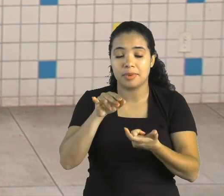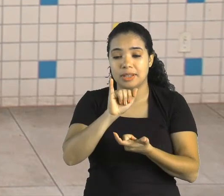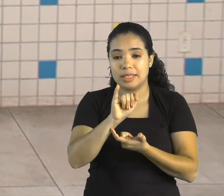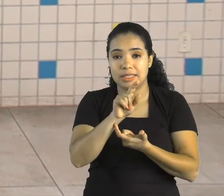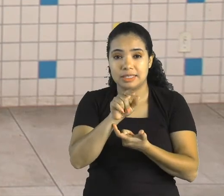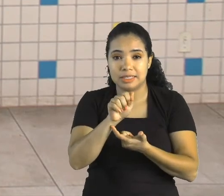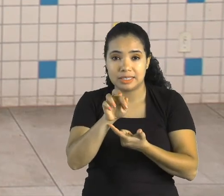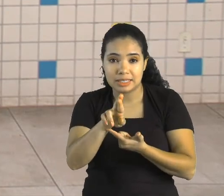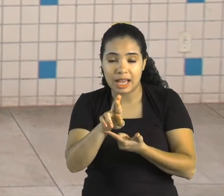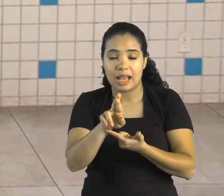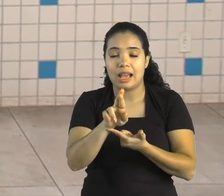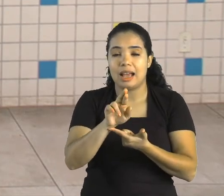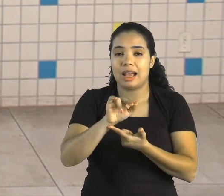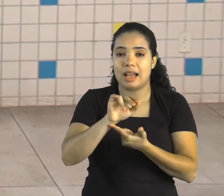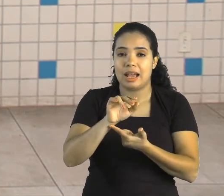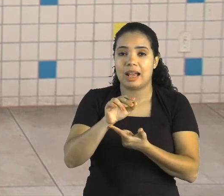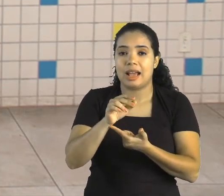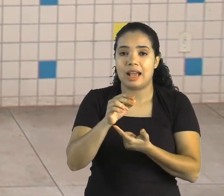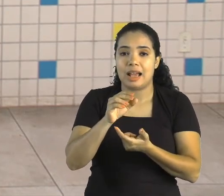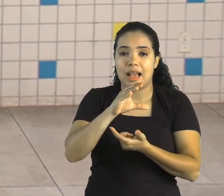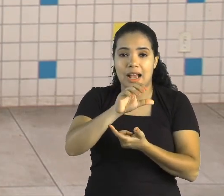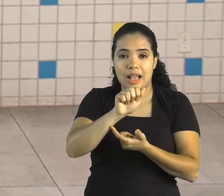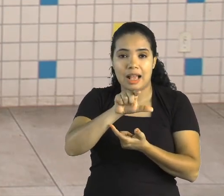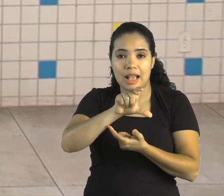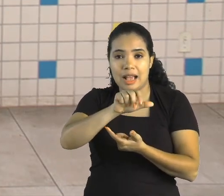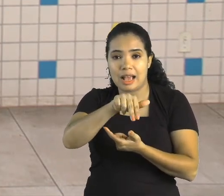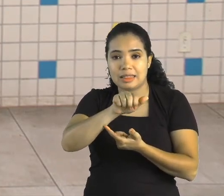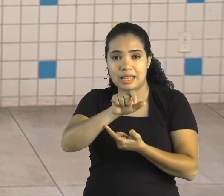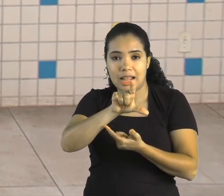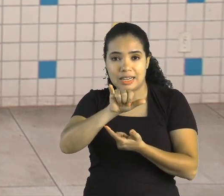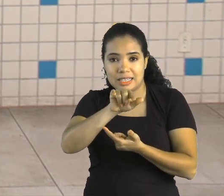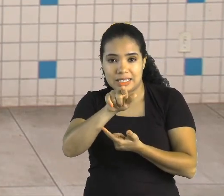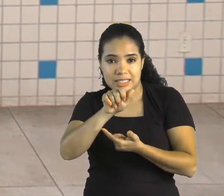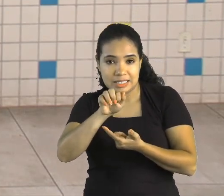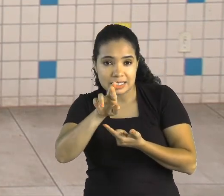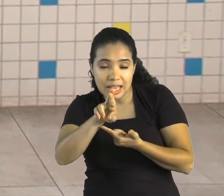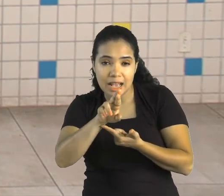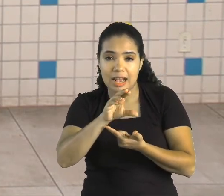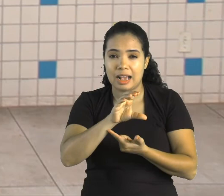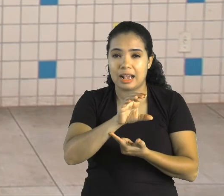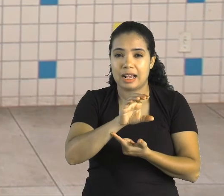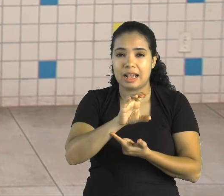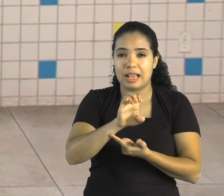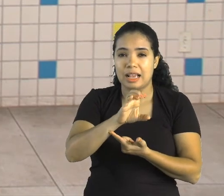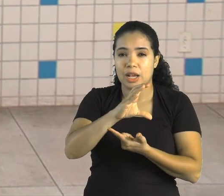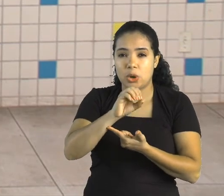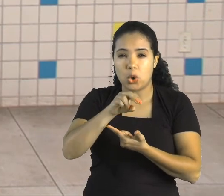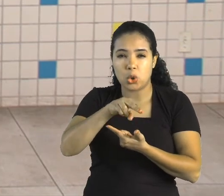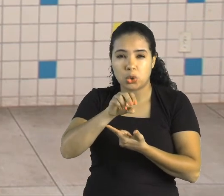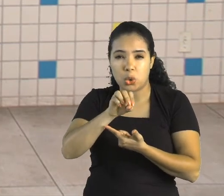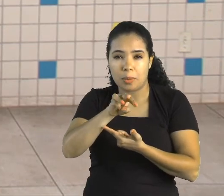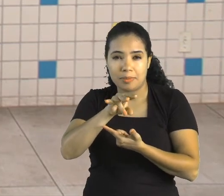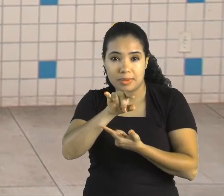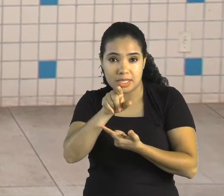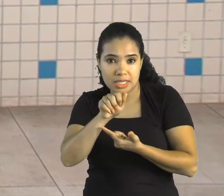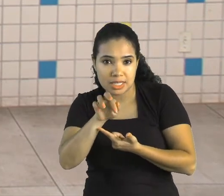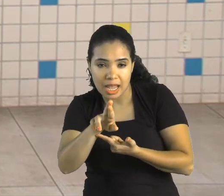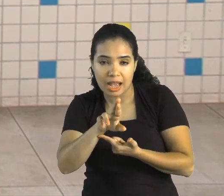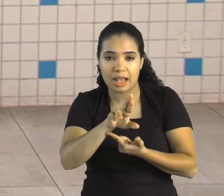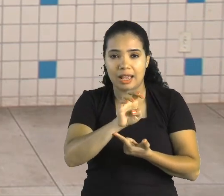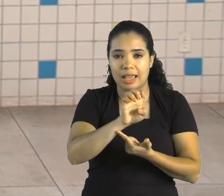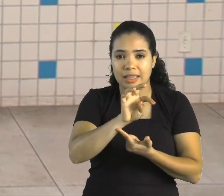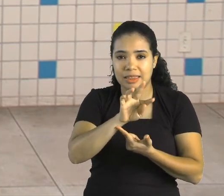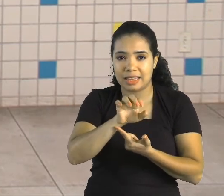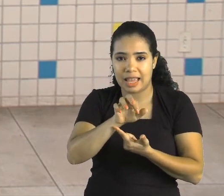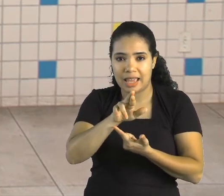canalizar, economizar, eternizar. Essas são as dicas para podermos entender e compreender e